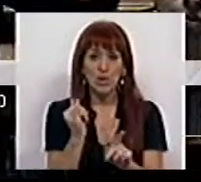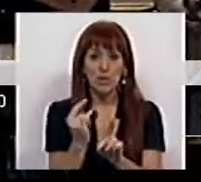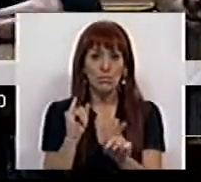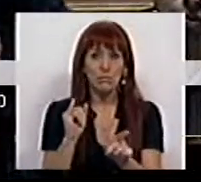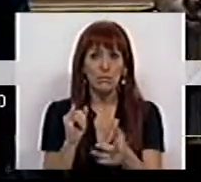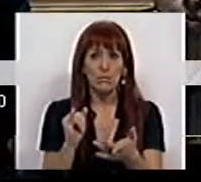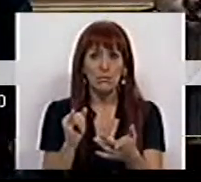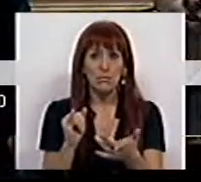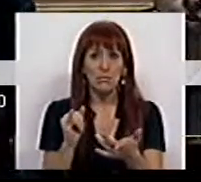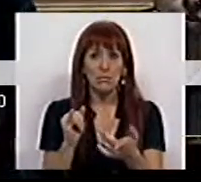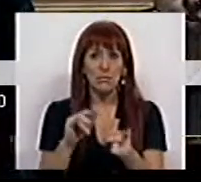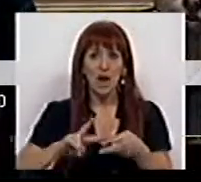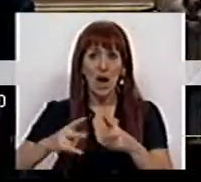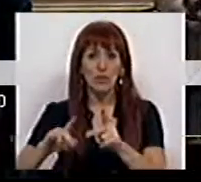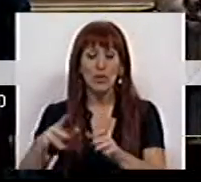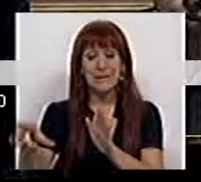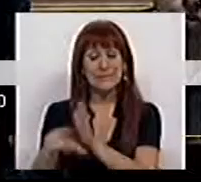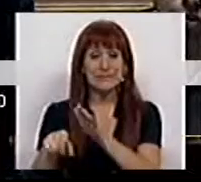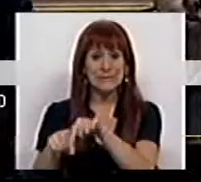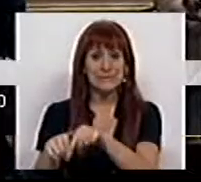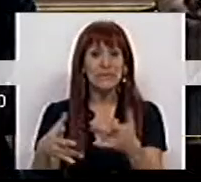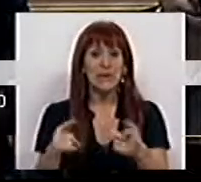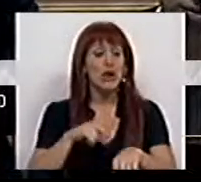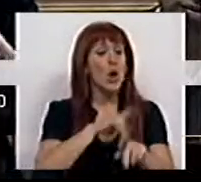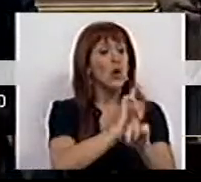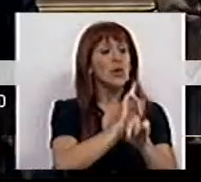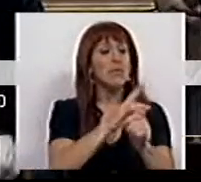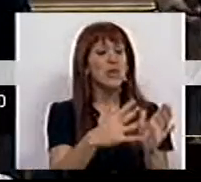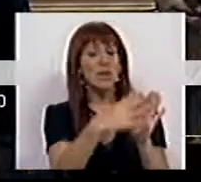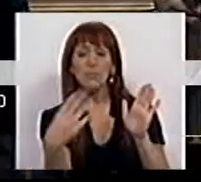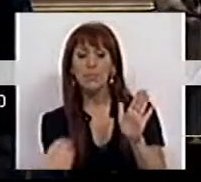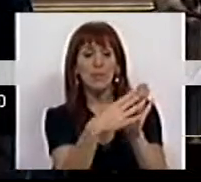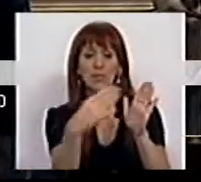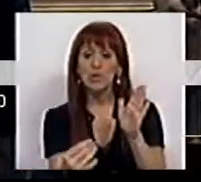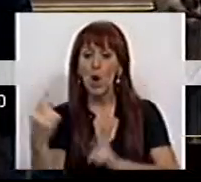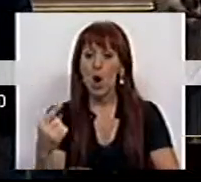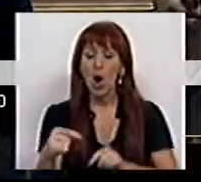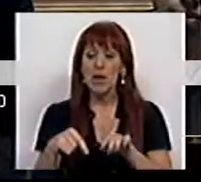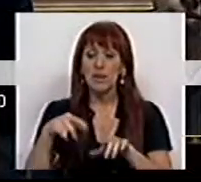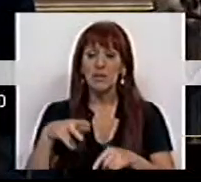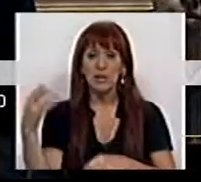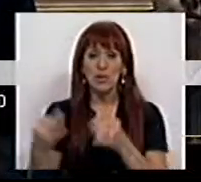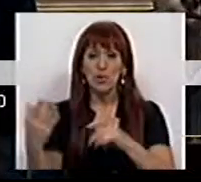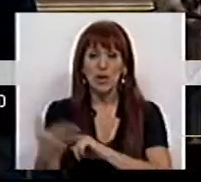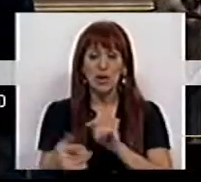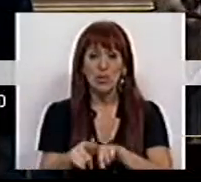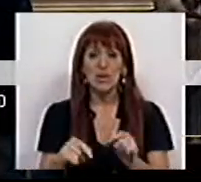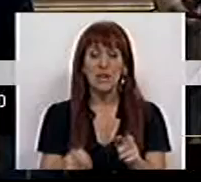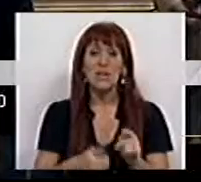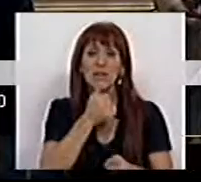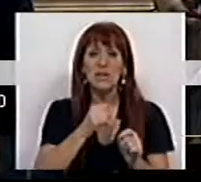subsequentes alterações legislativas e, ao mesmo tempo, transpõe para a ordem jurídica interna a Decisão